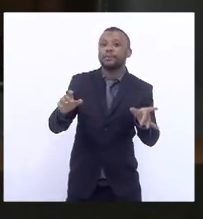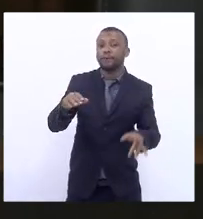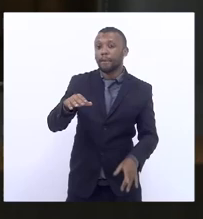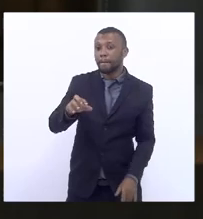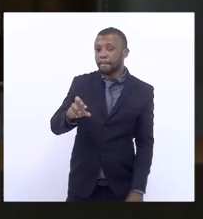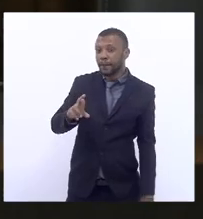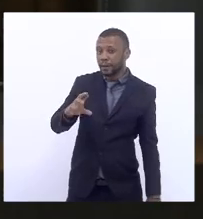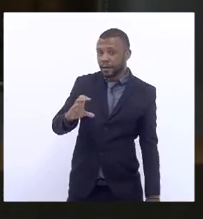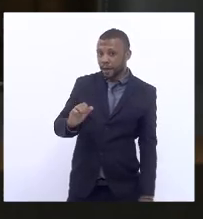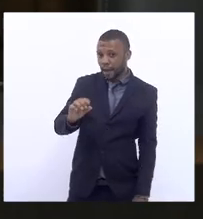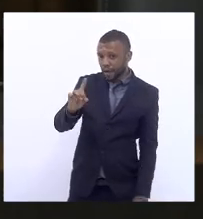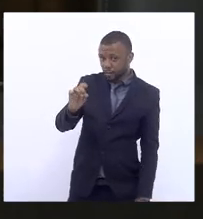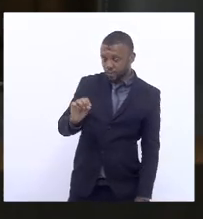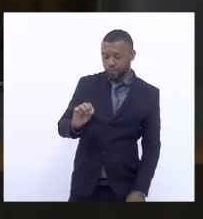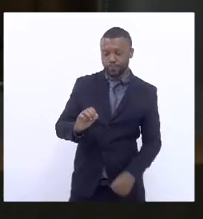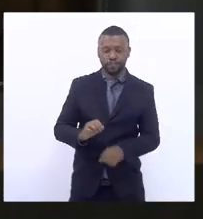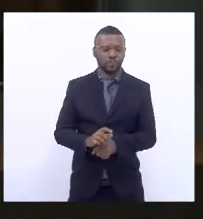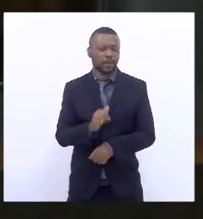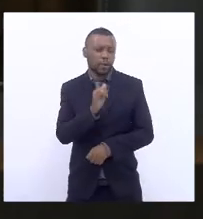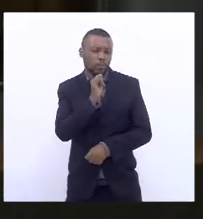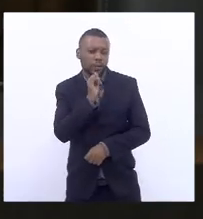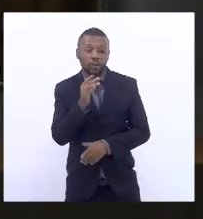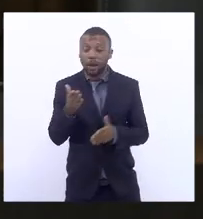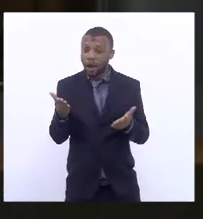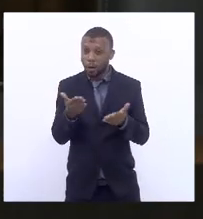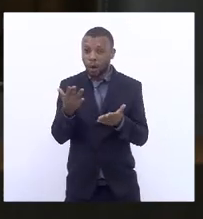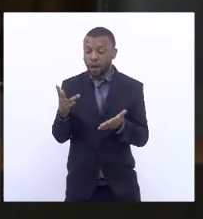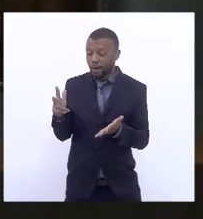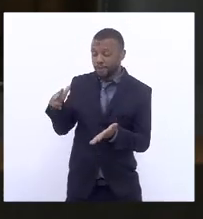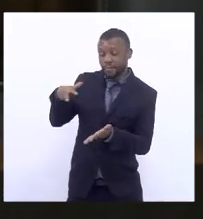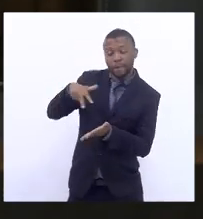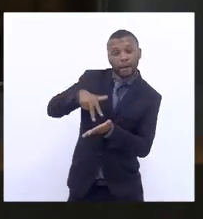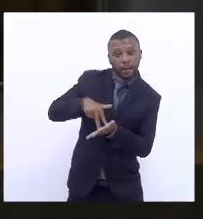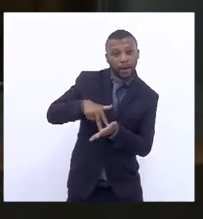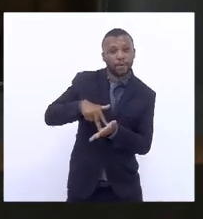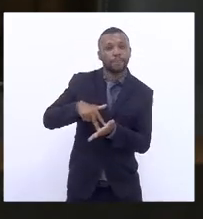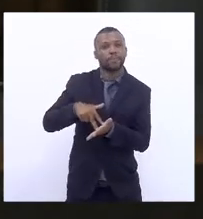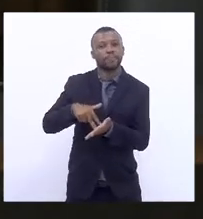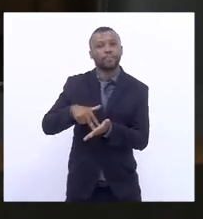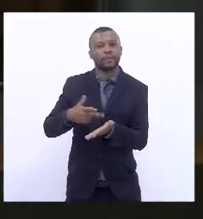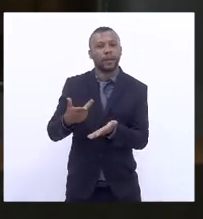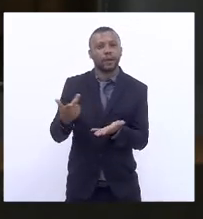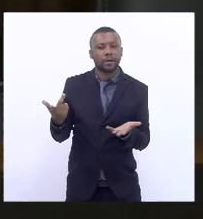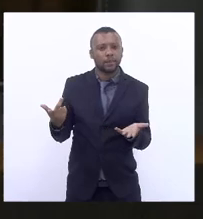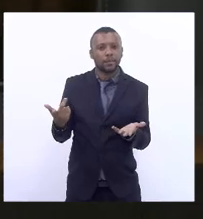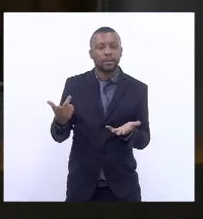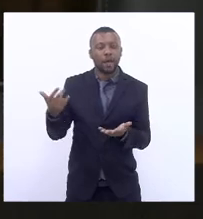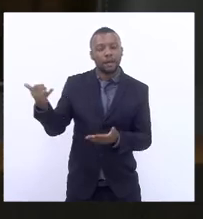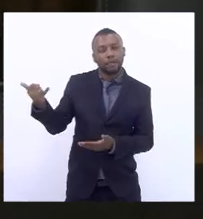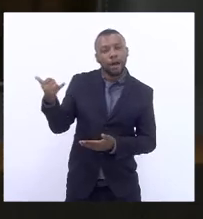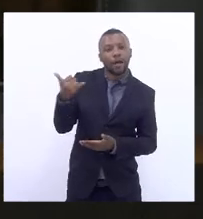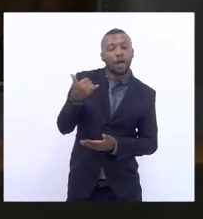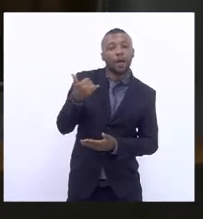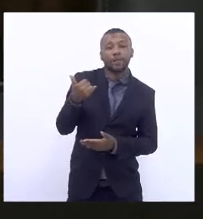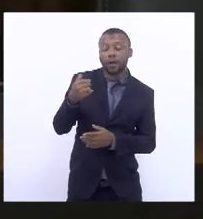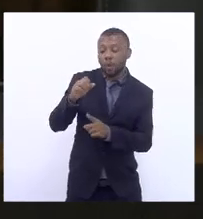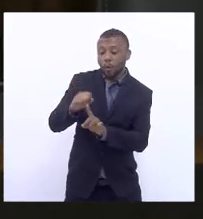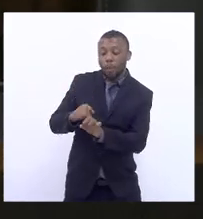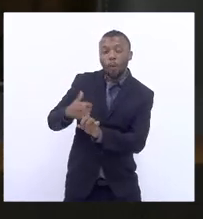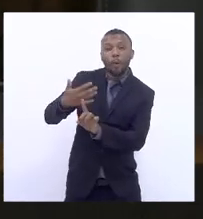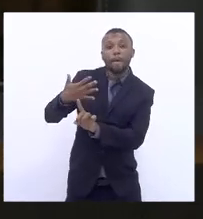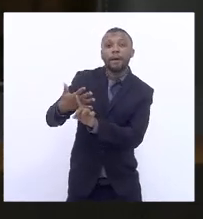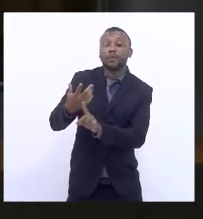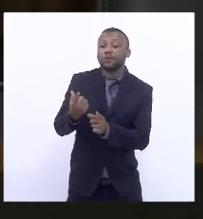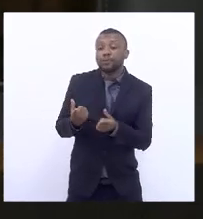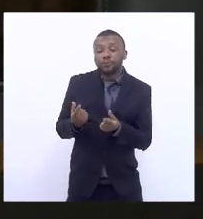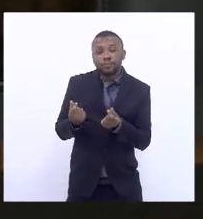Agora mesmo, vinha para cá, foi anunciada o aumento dos combustíveis